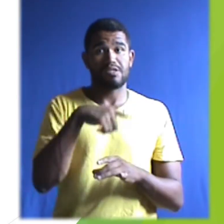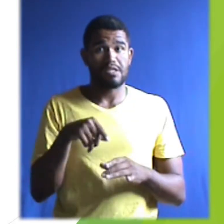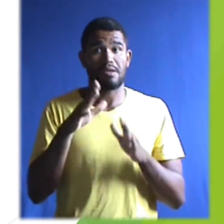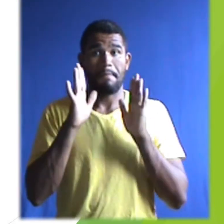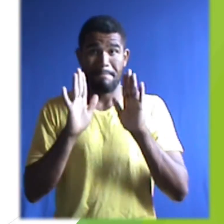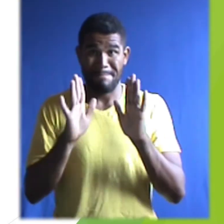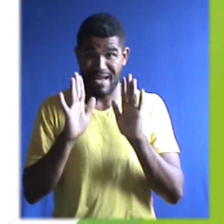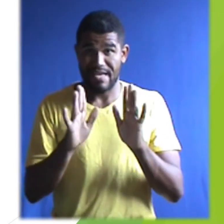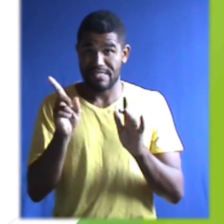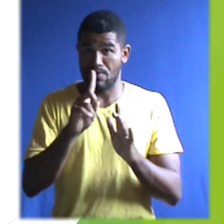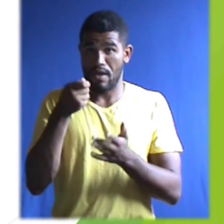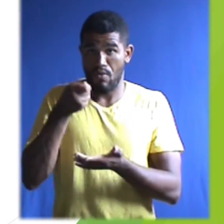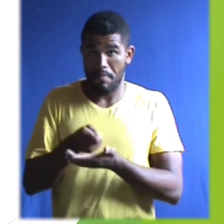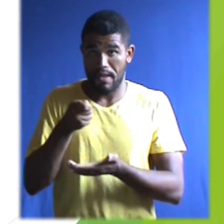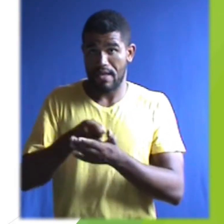dessas